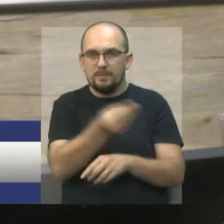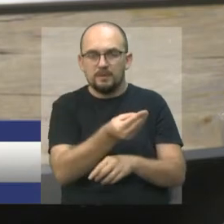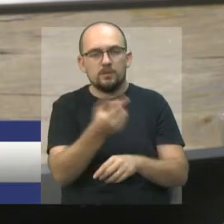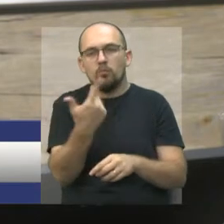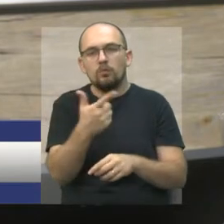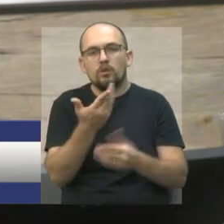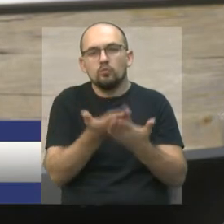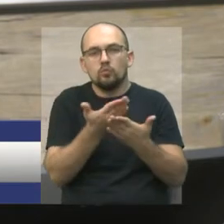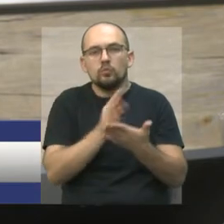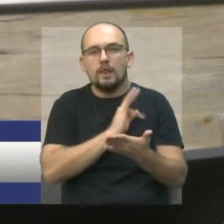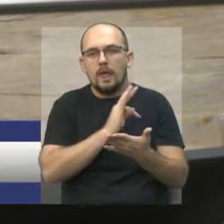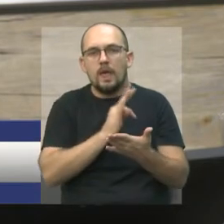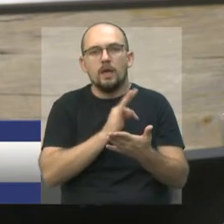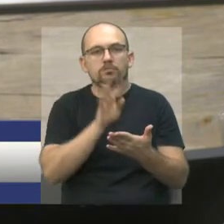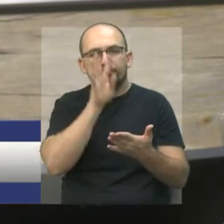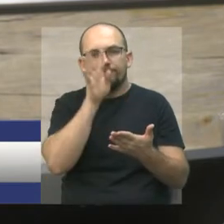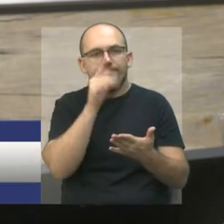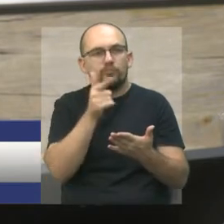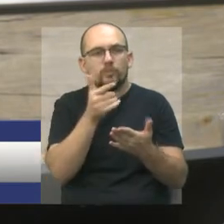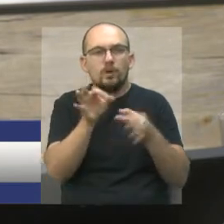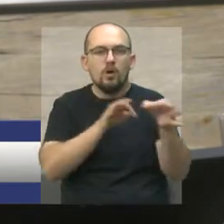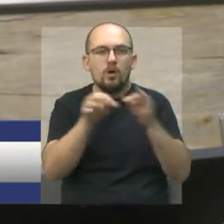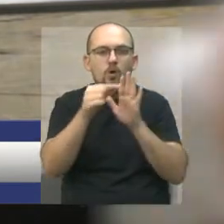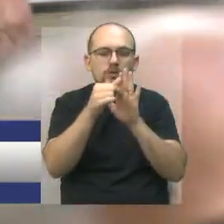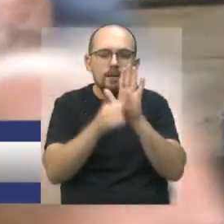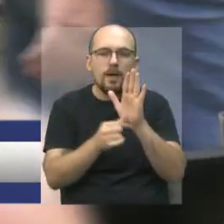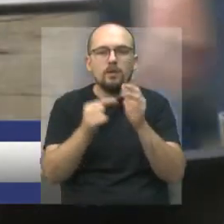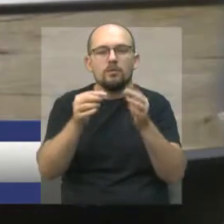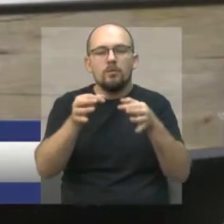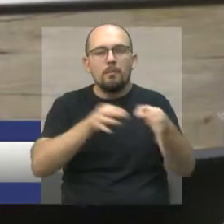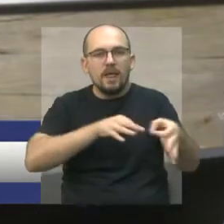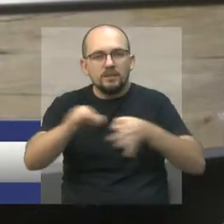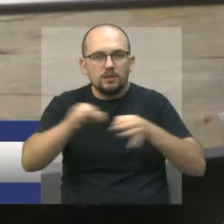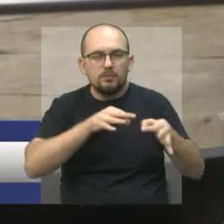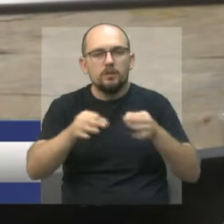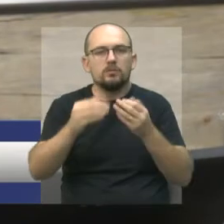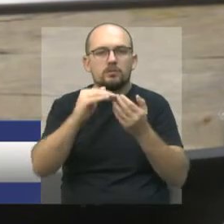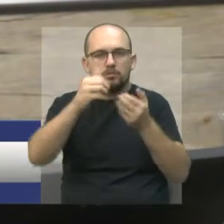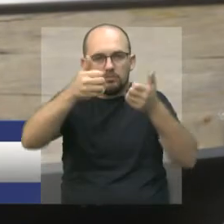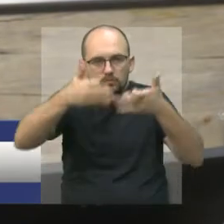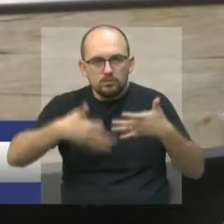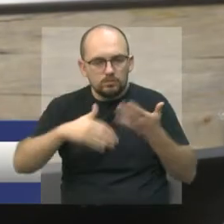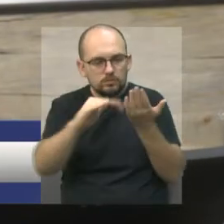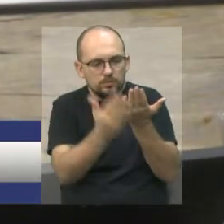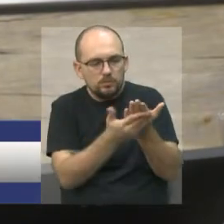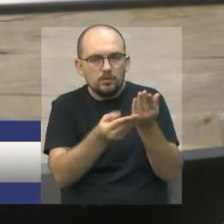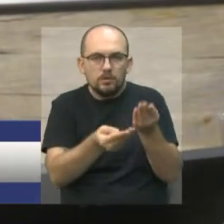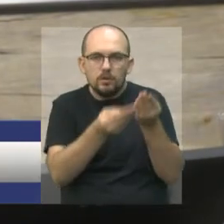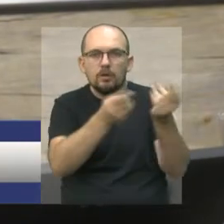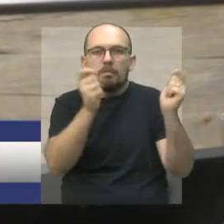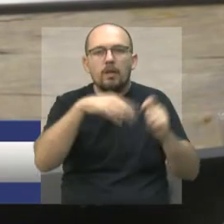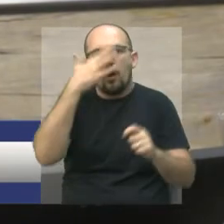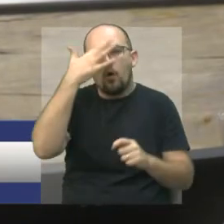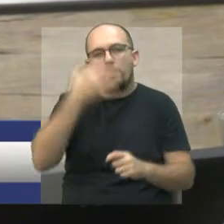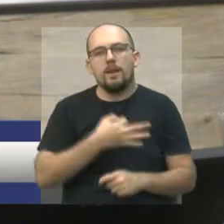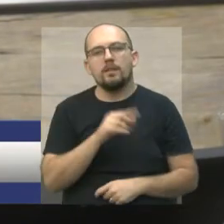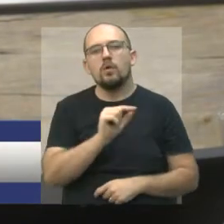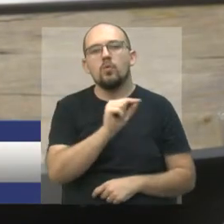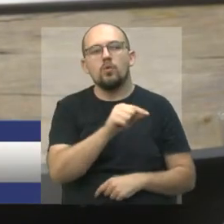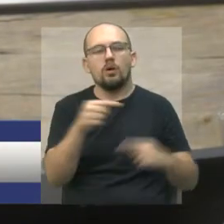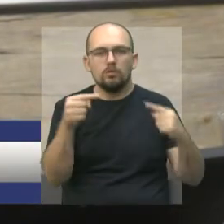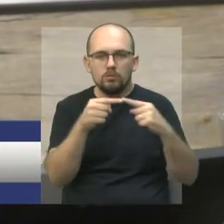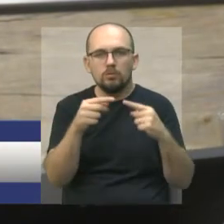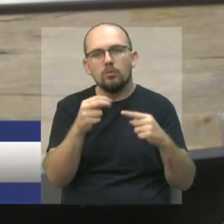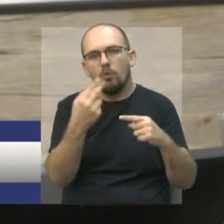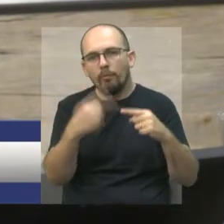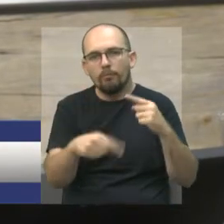técnico, porque está desacompanhada de orçamento, planejamento e justificativas que permitam compreender a pertinência e a